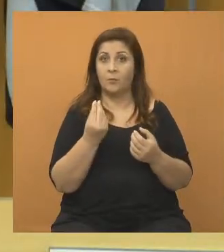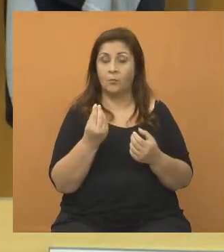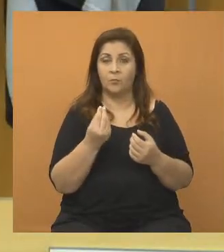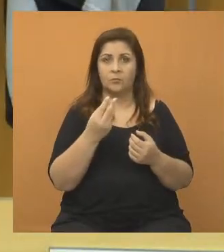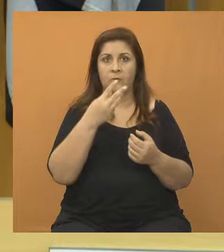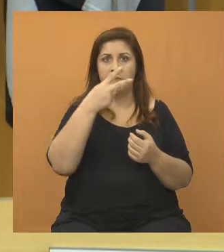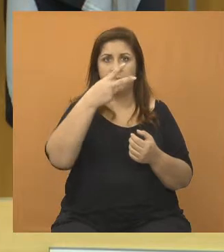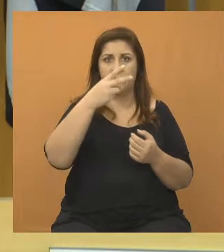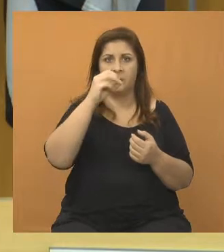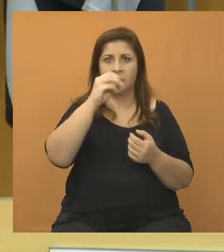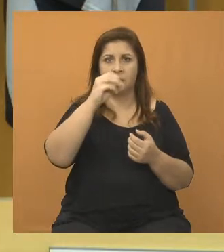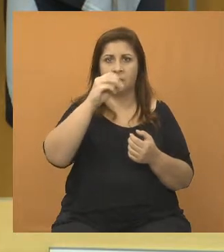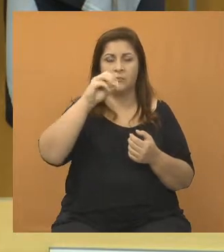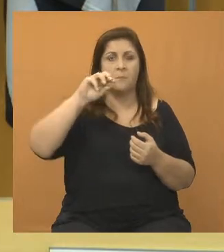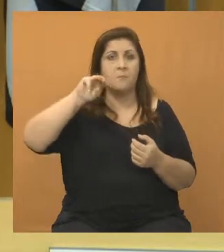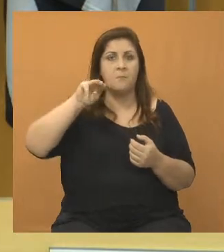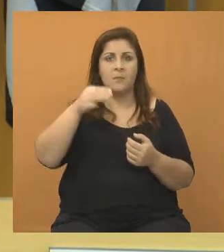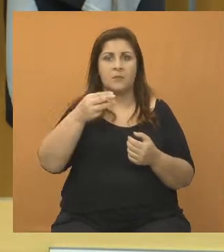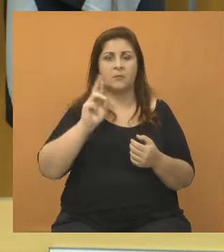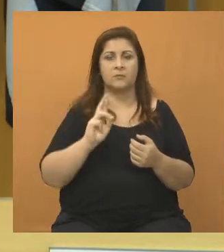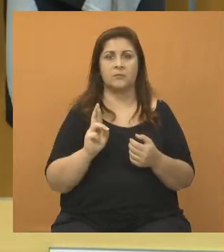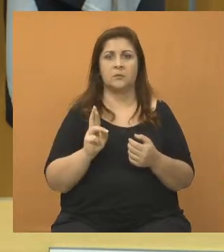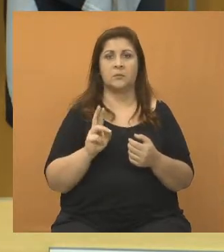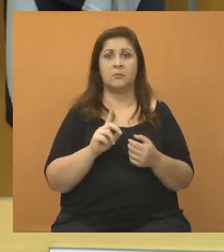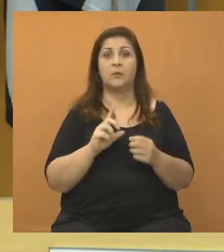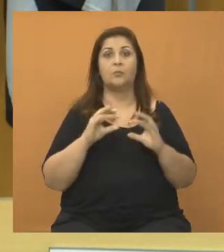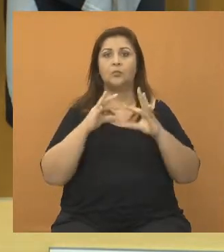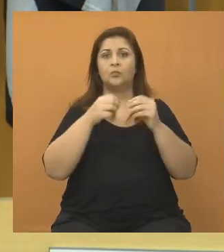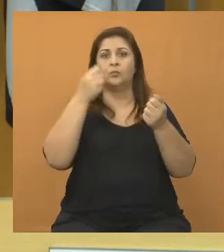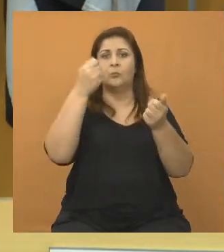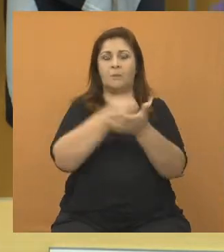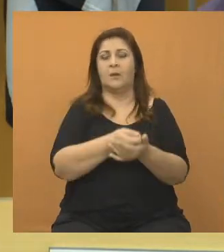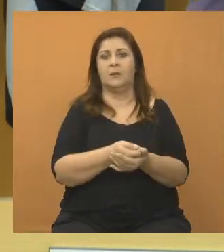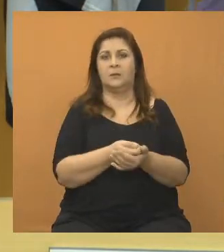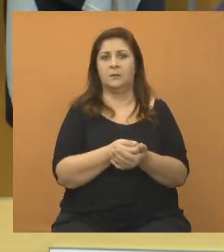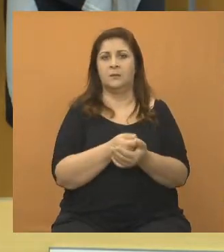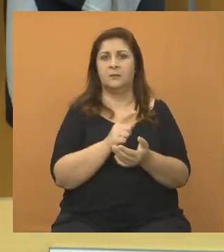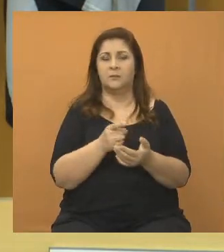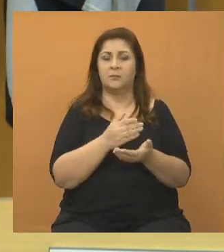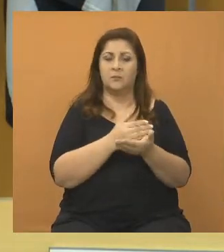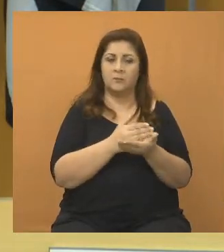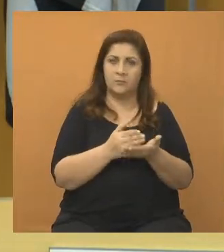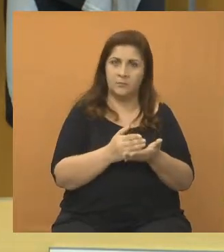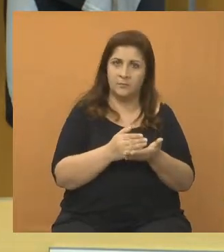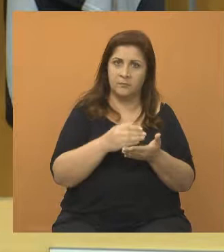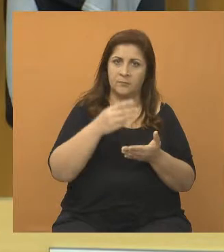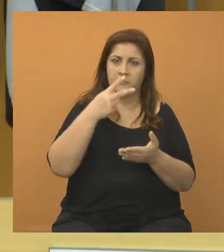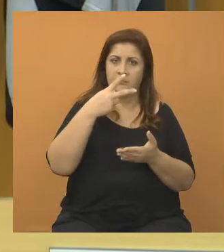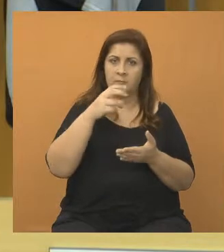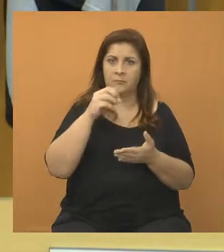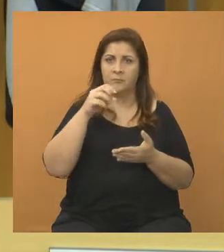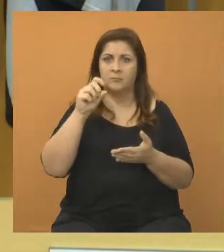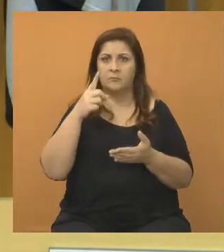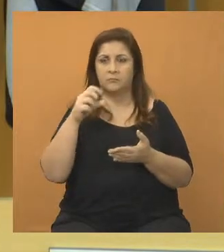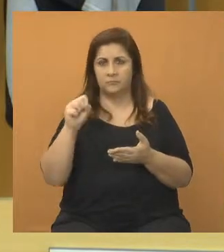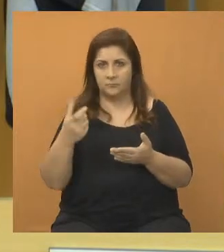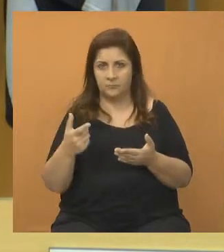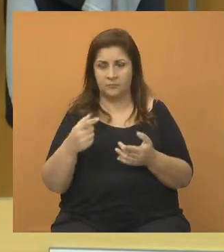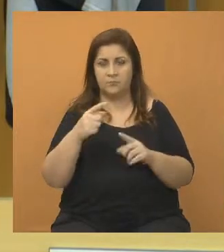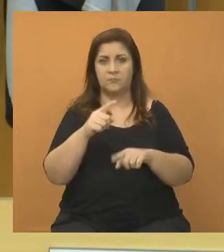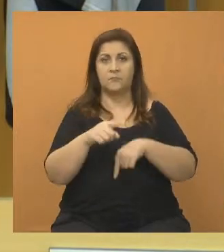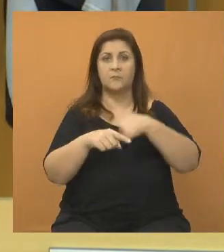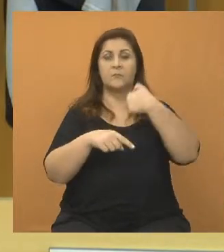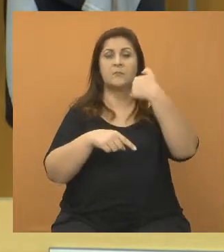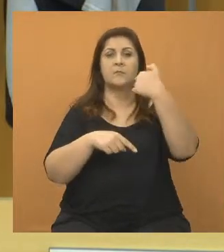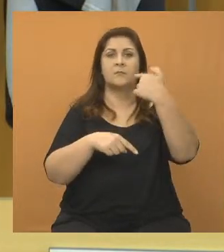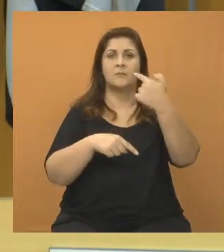milhões de reais, não será gasto 20 milhões de reais em um único ano. Esse ano vai ser gasto um volume considerável. O próximo